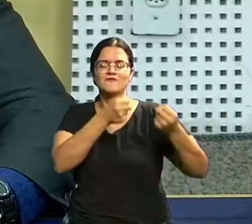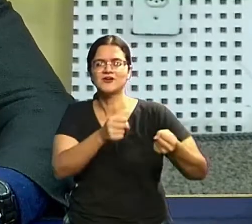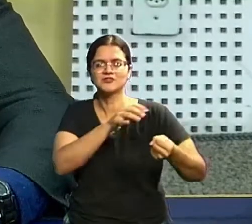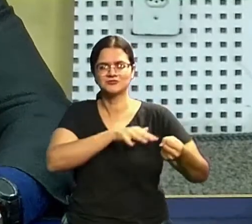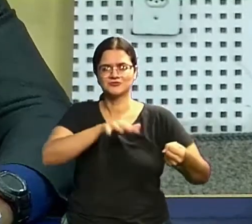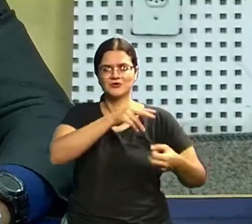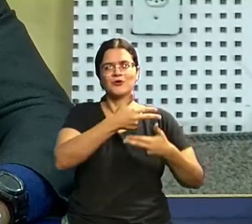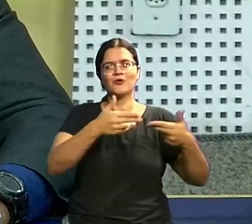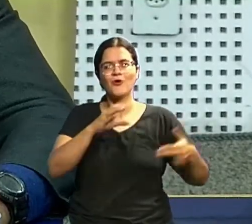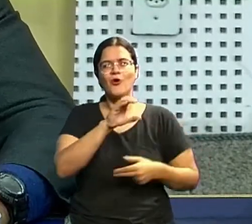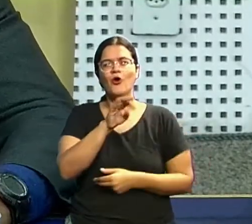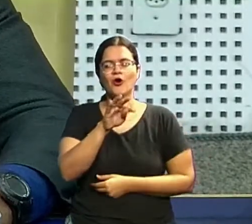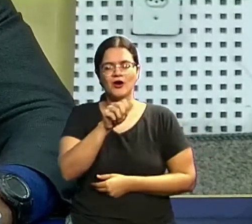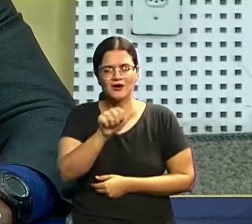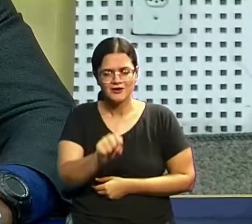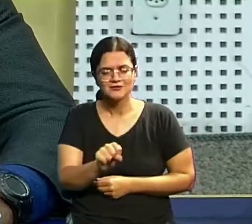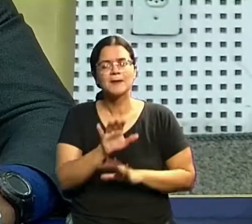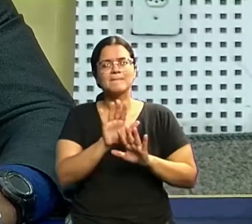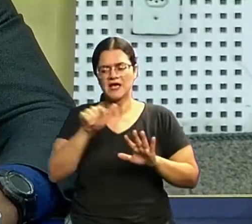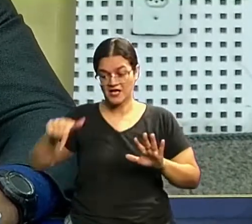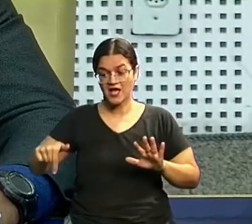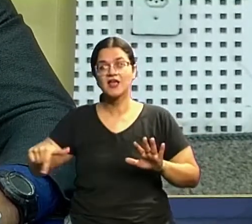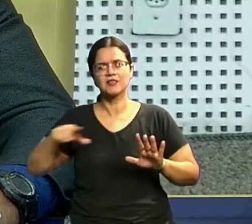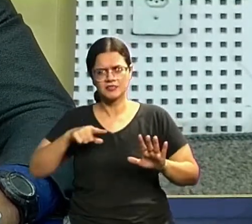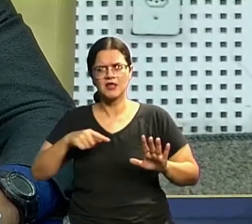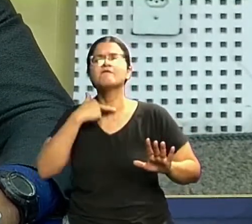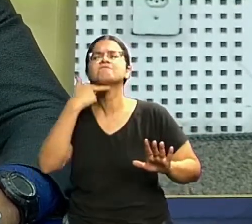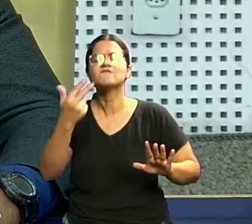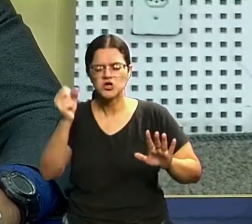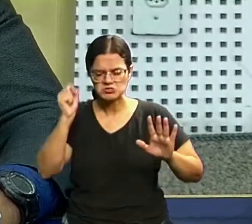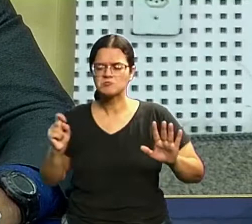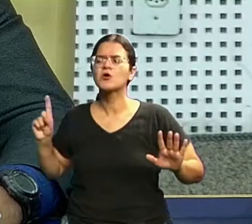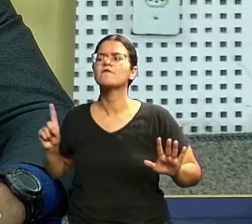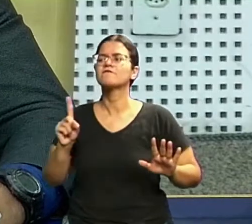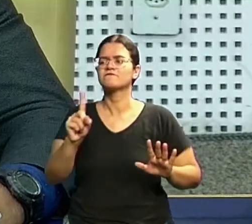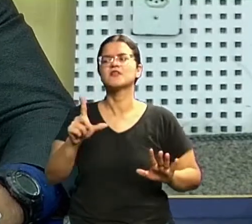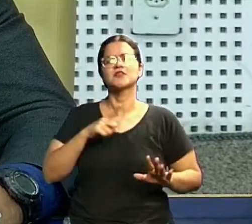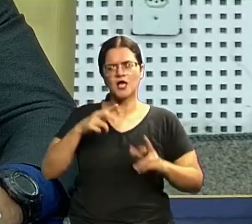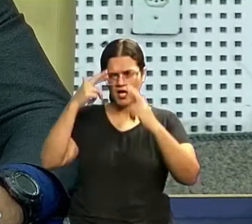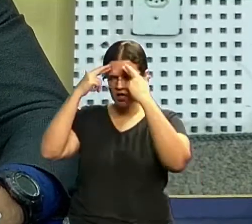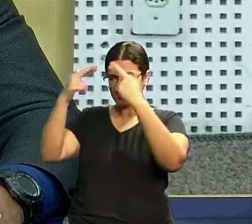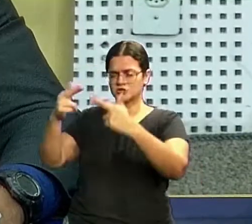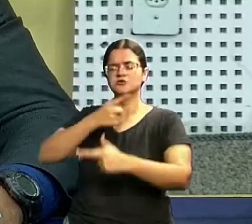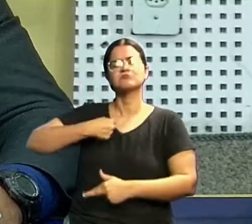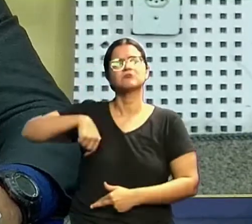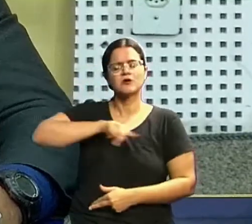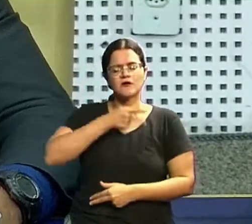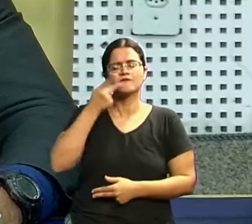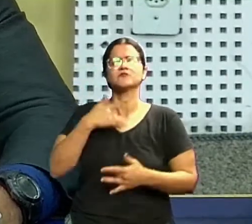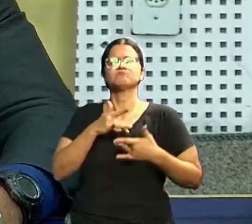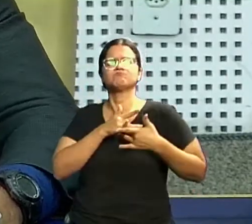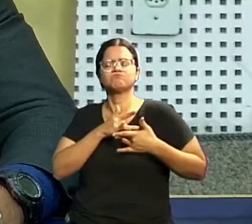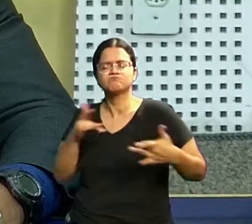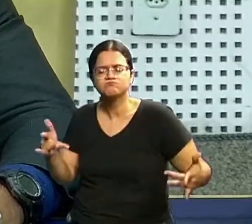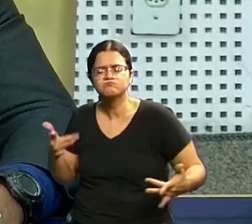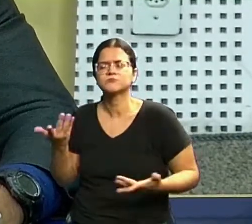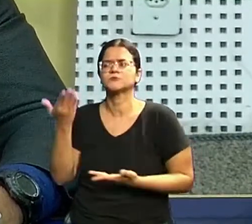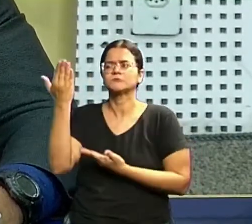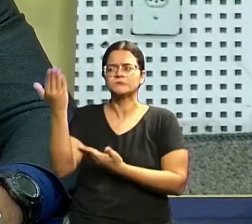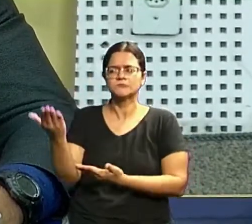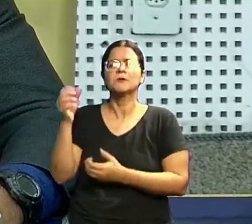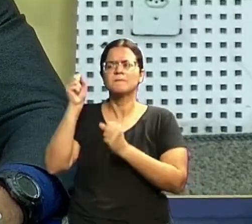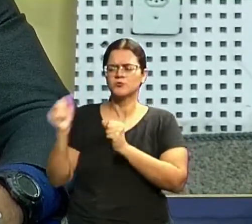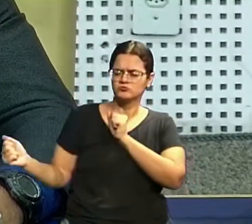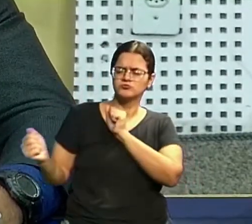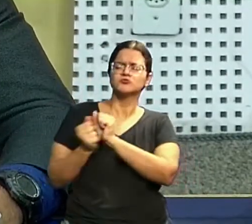que é a questão das cotas, né? Mas aqui você tem voz e vez e tem respeito. e nos colocamos aqui de forma solidária ao teu lado,